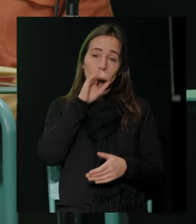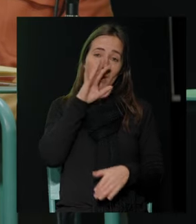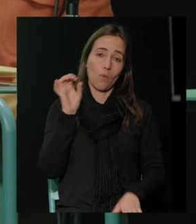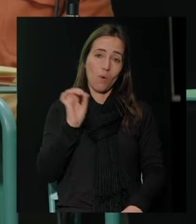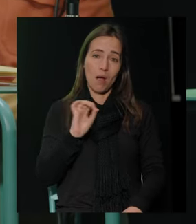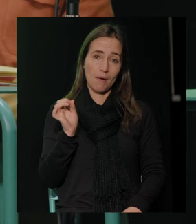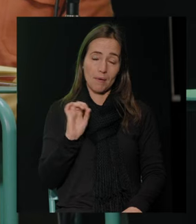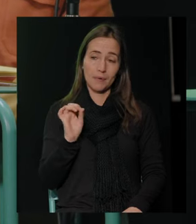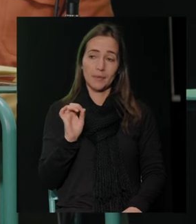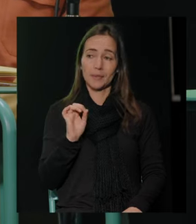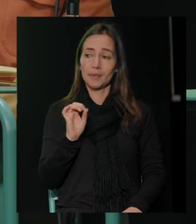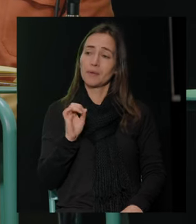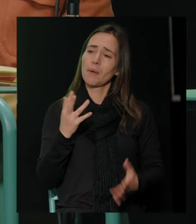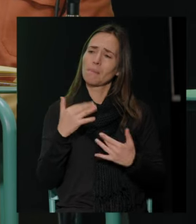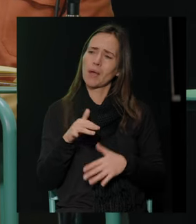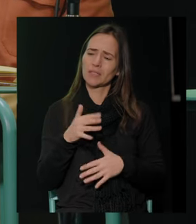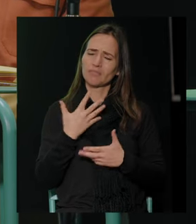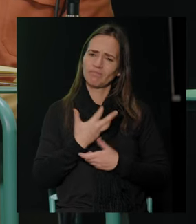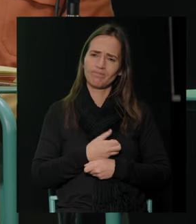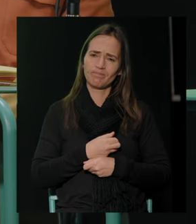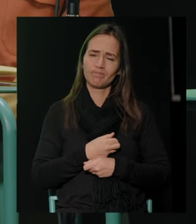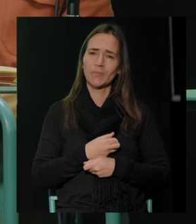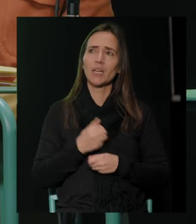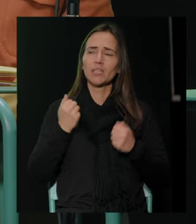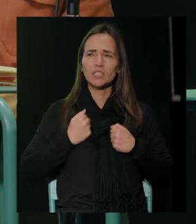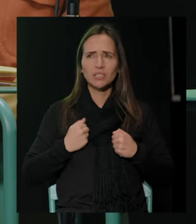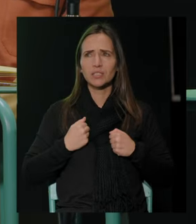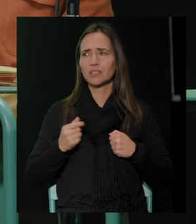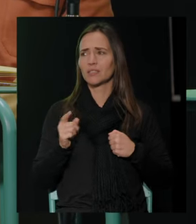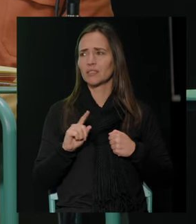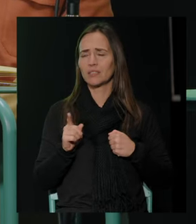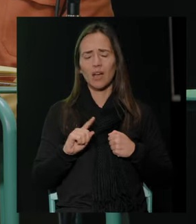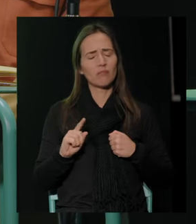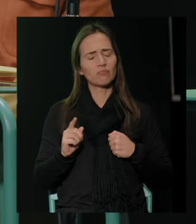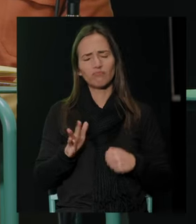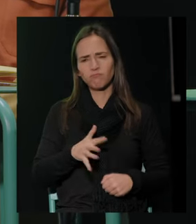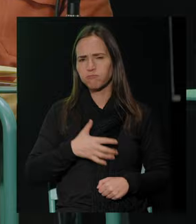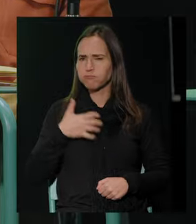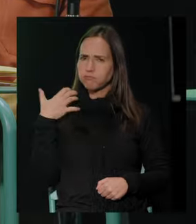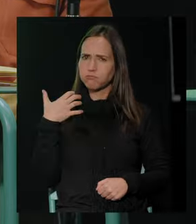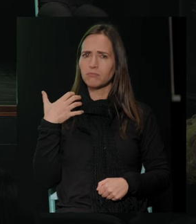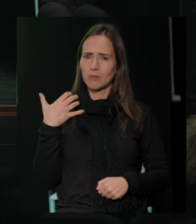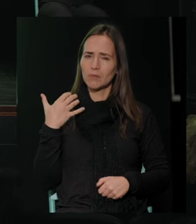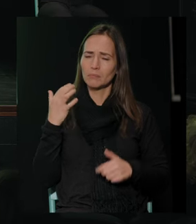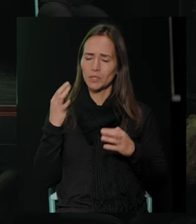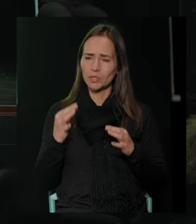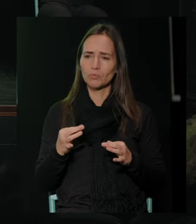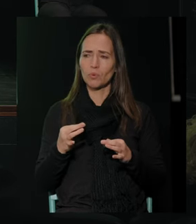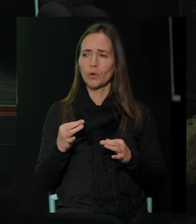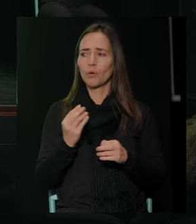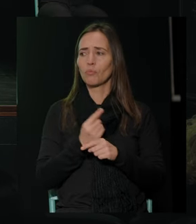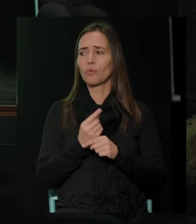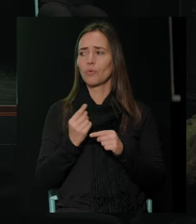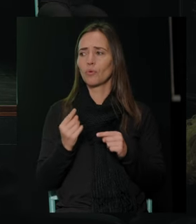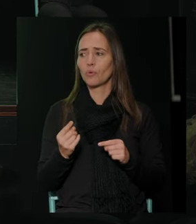isso deixou-me, não me deixou frustrado, deixou-me altamente furioso, ao ponto de querer